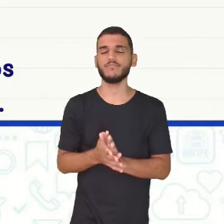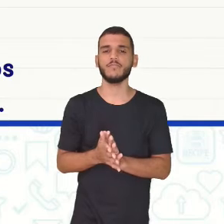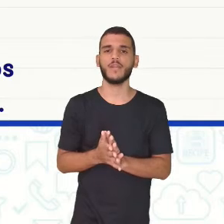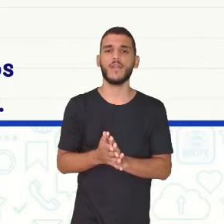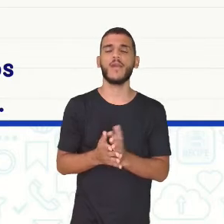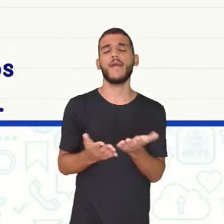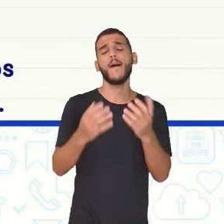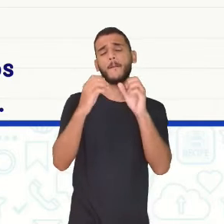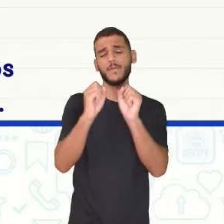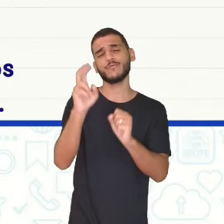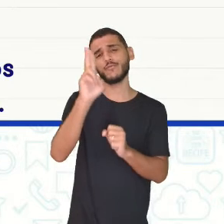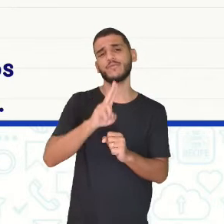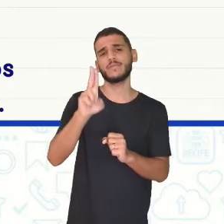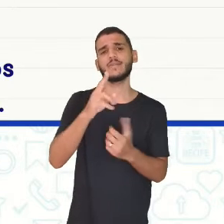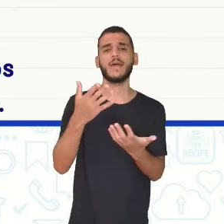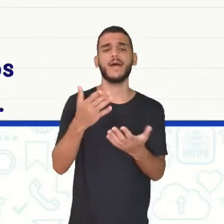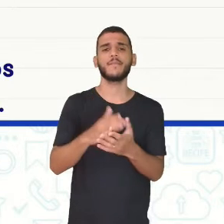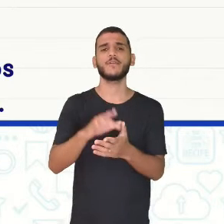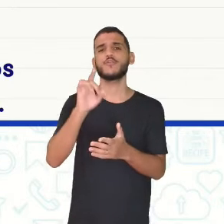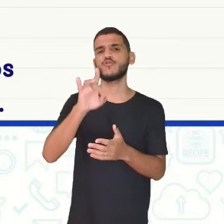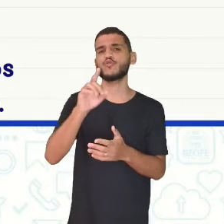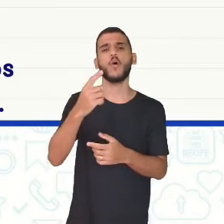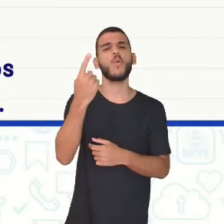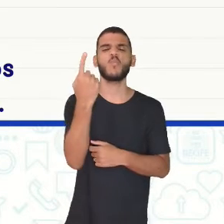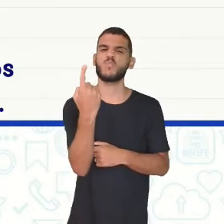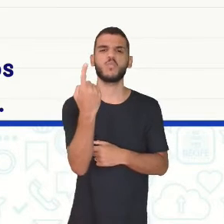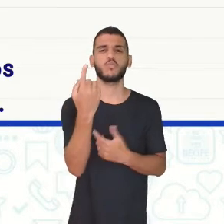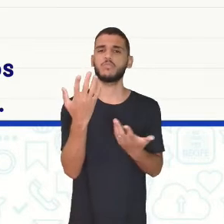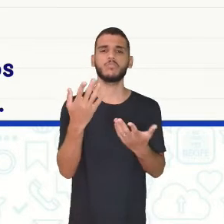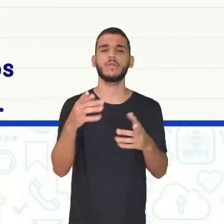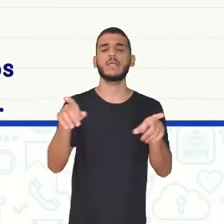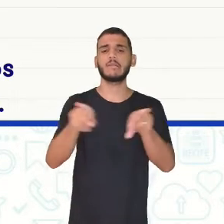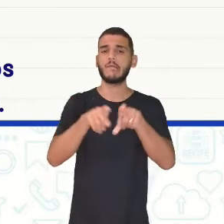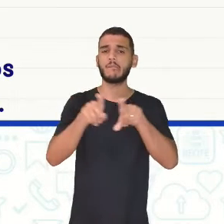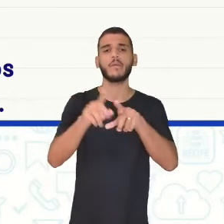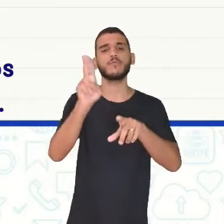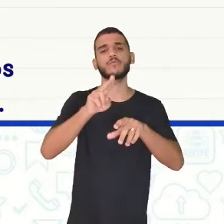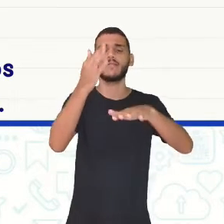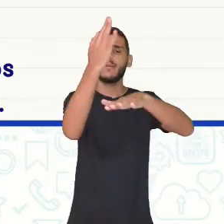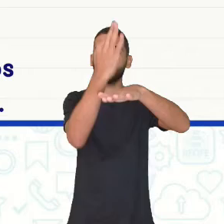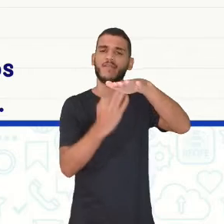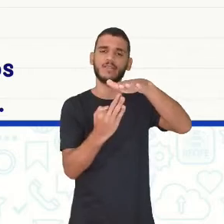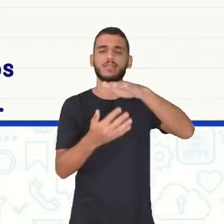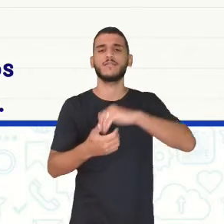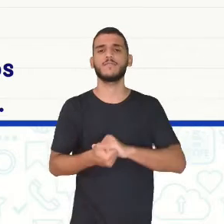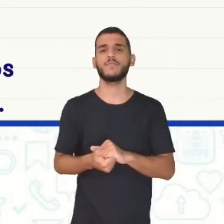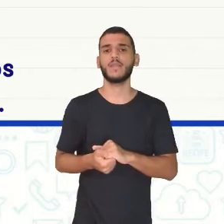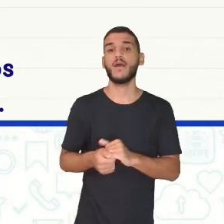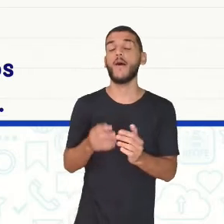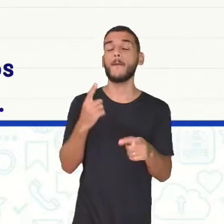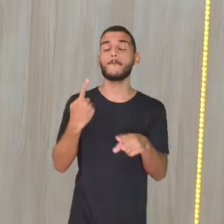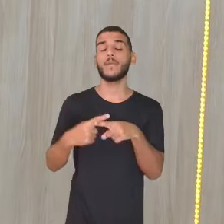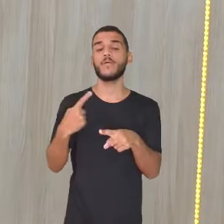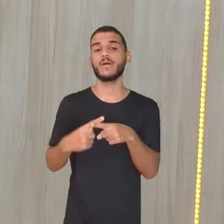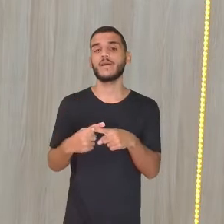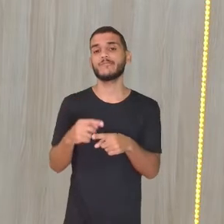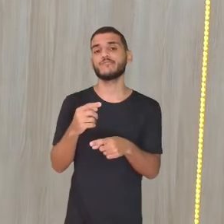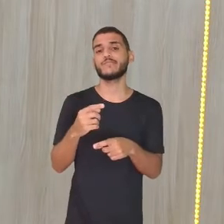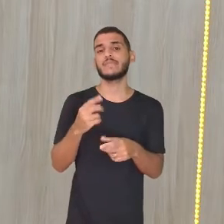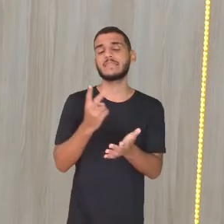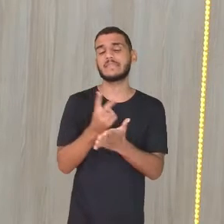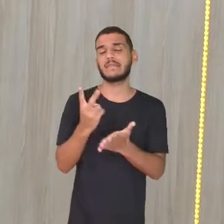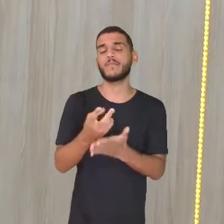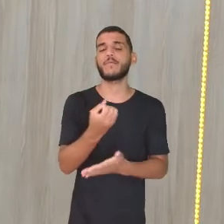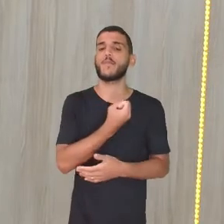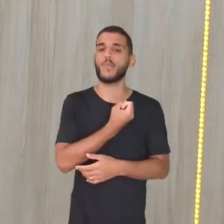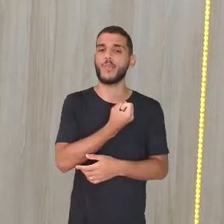um ali embaixo do menos 8. Também estaria em forma de fração. Todo número natural também são